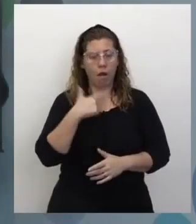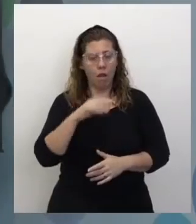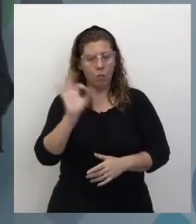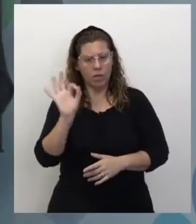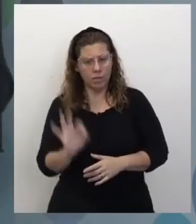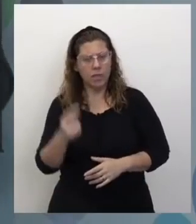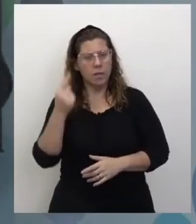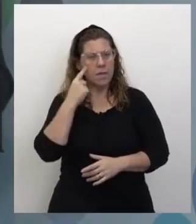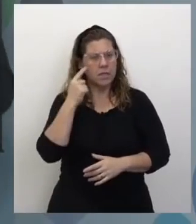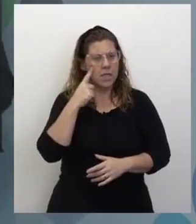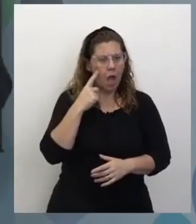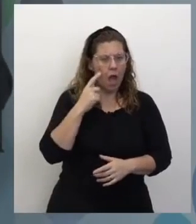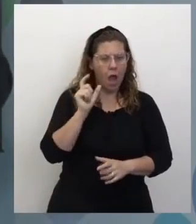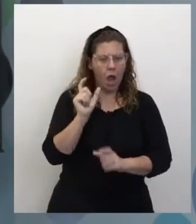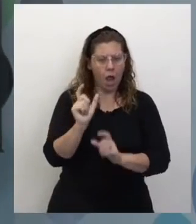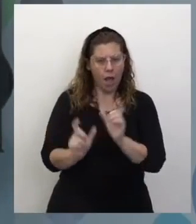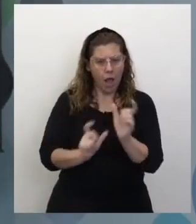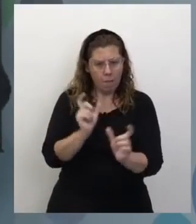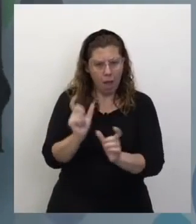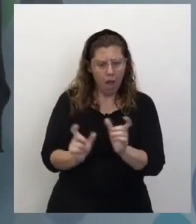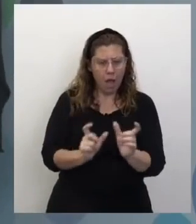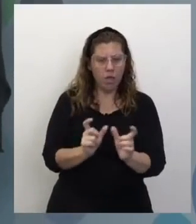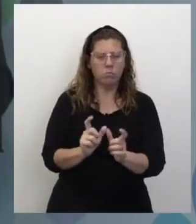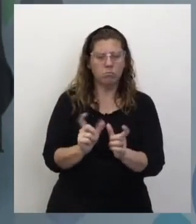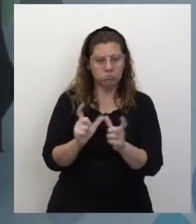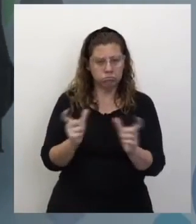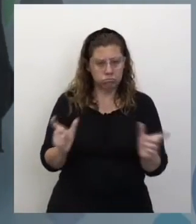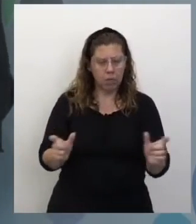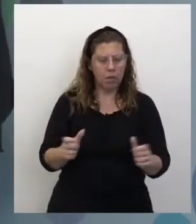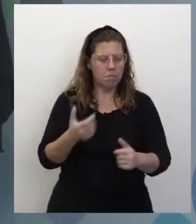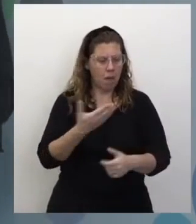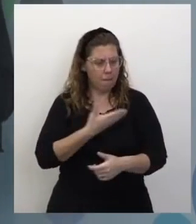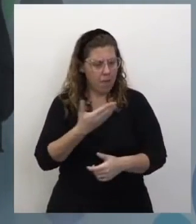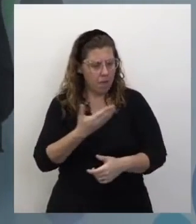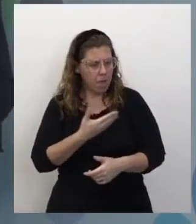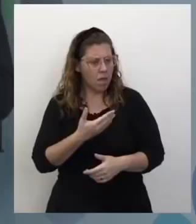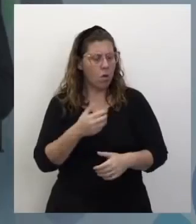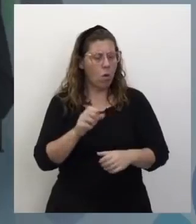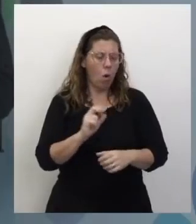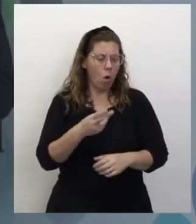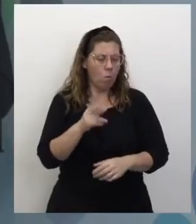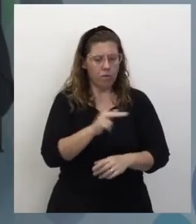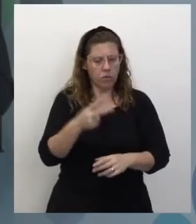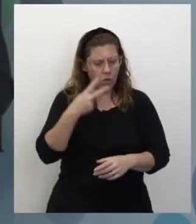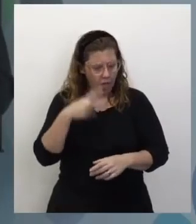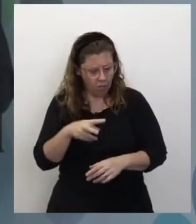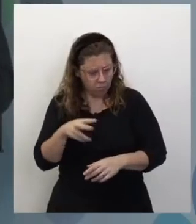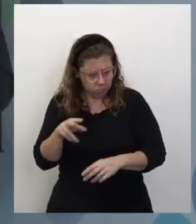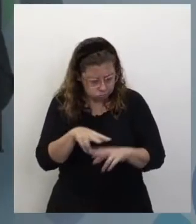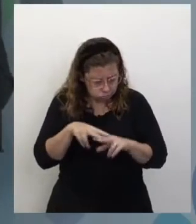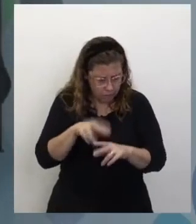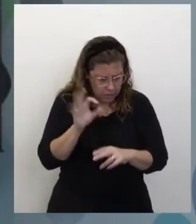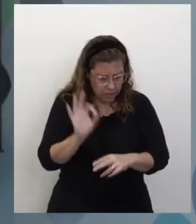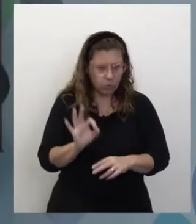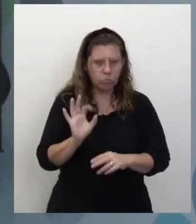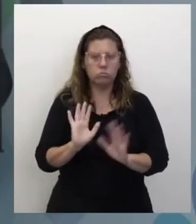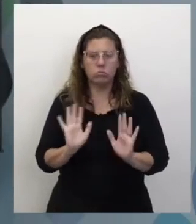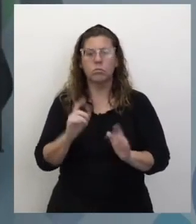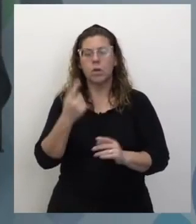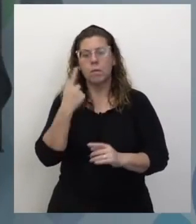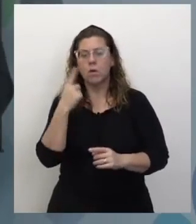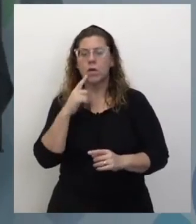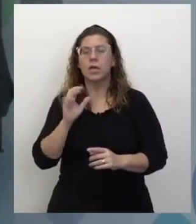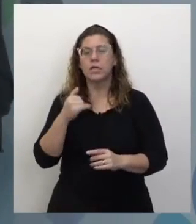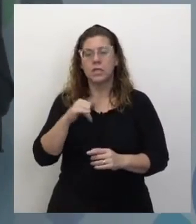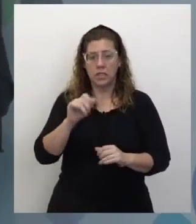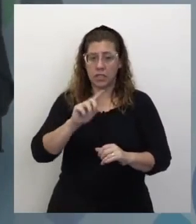pensar na gramática, faz a verificação, pede para um colega revisar, pede para um professor revisar quando você faz o meme. Eu vou escrever isso no meme, porque senão, depois